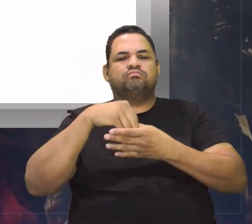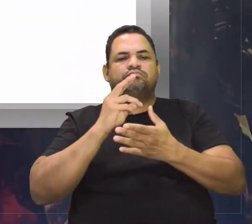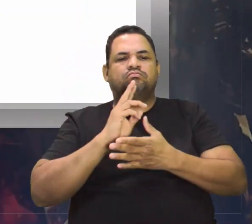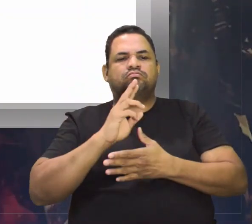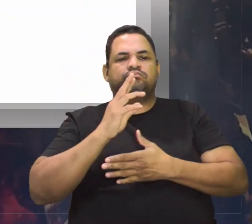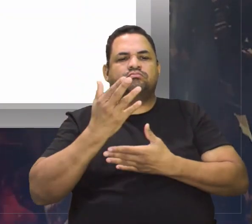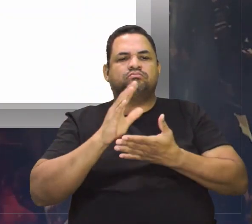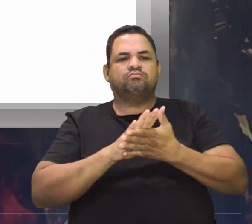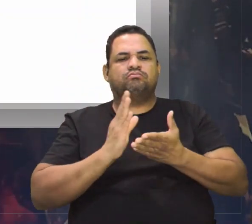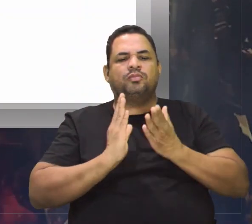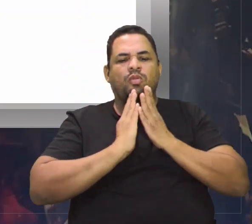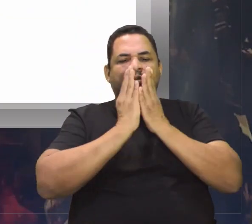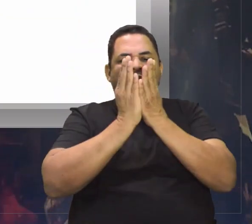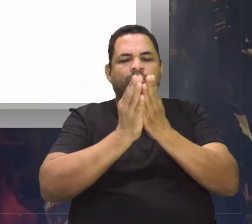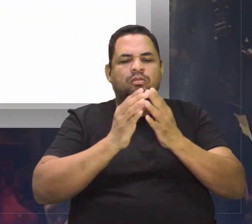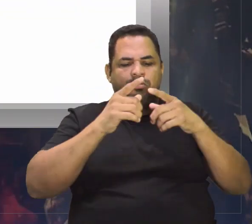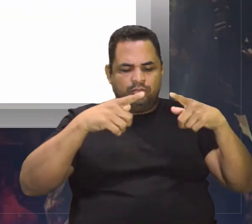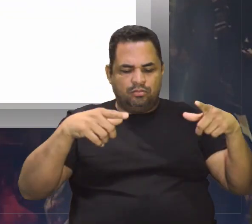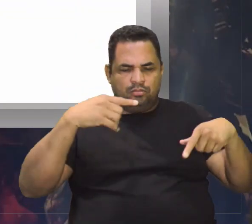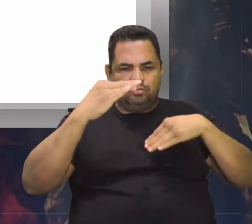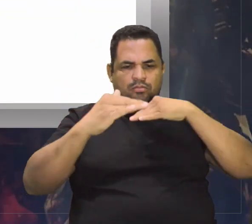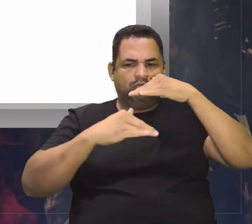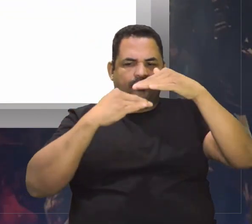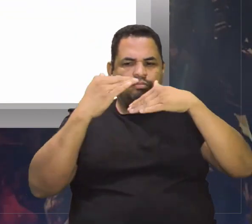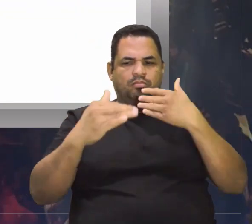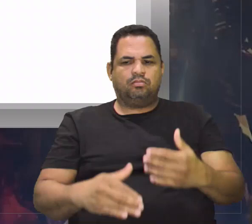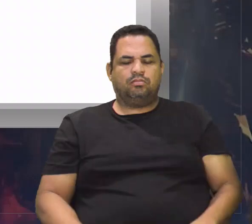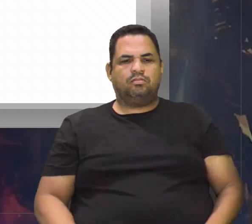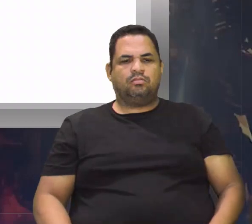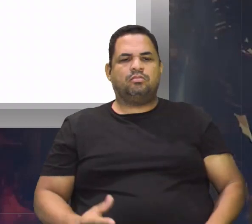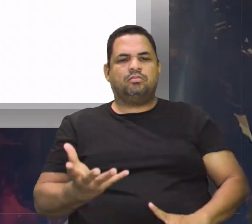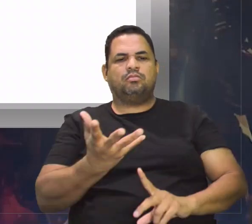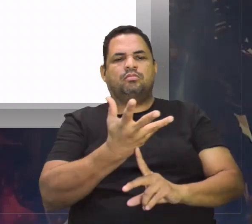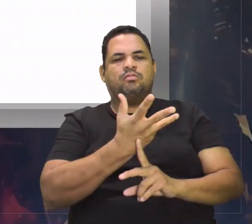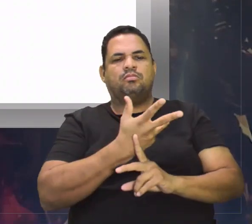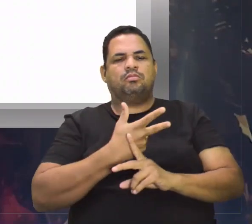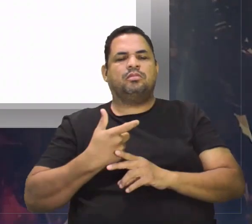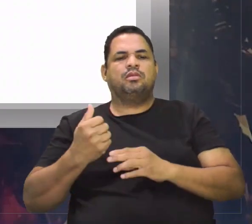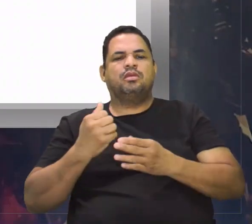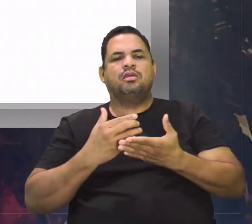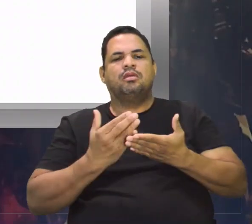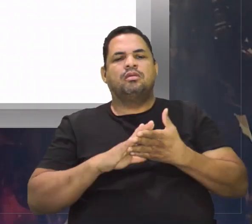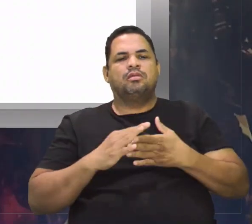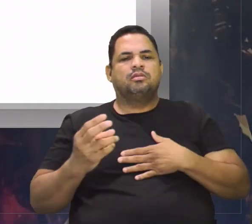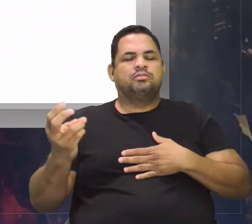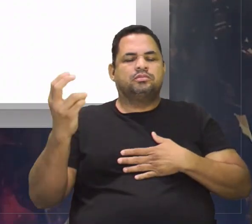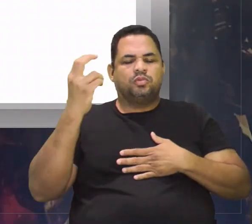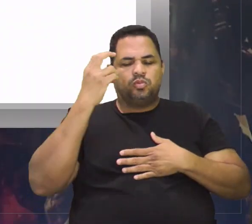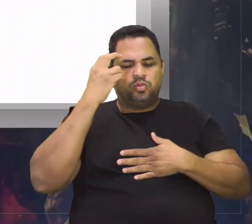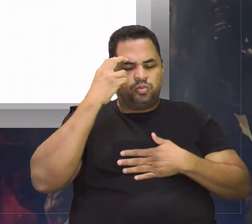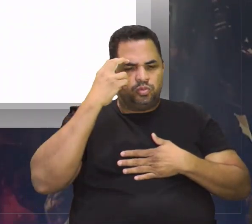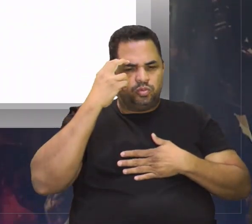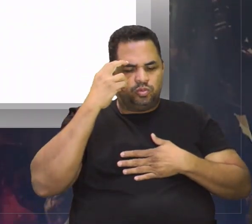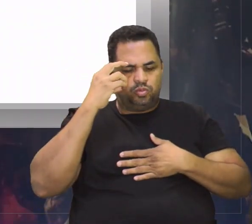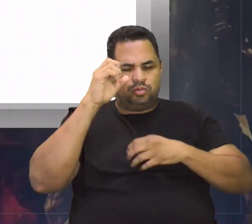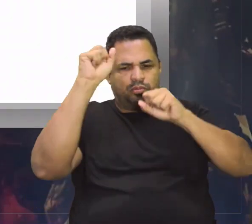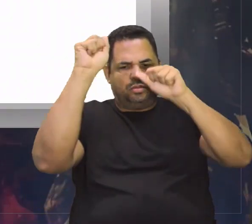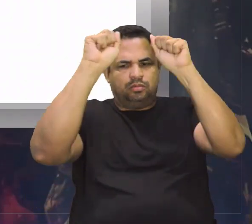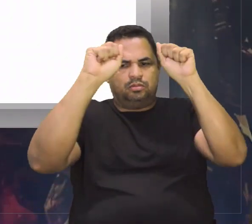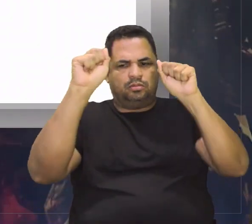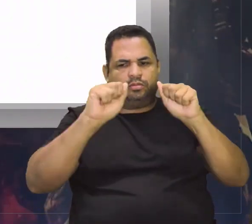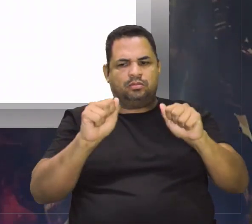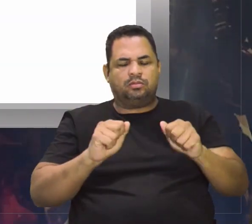das grandes navegações. A arte, a cultura, a escultura. De